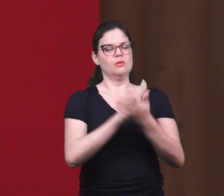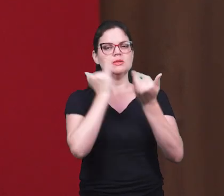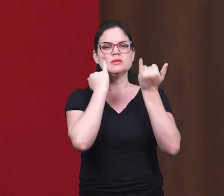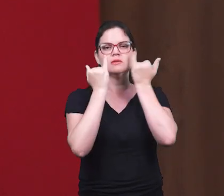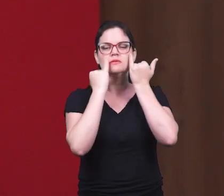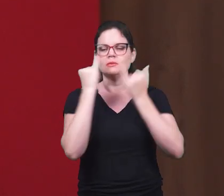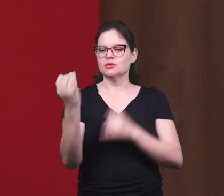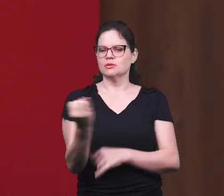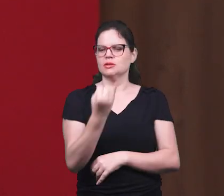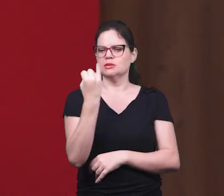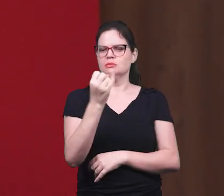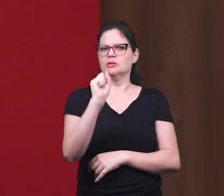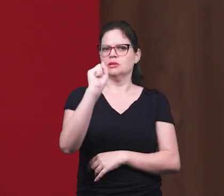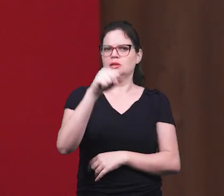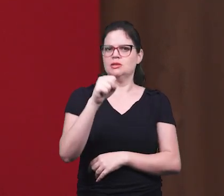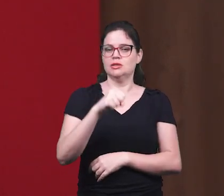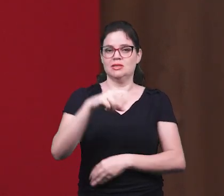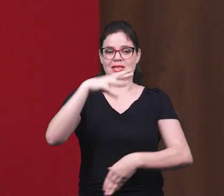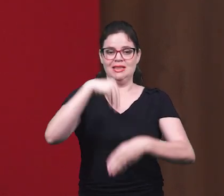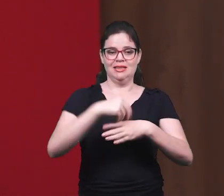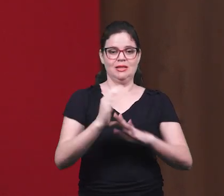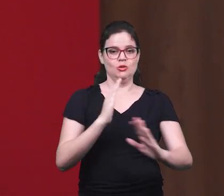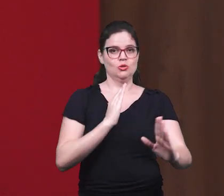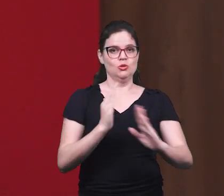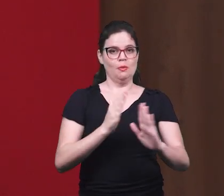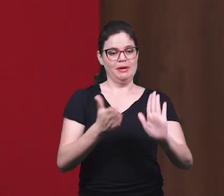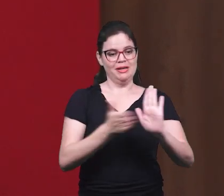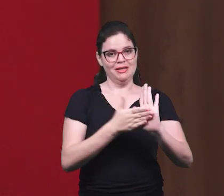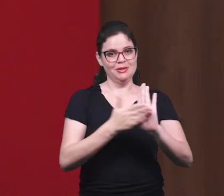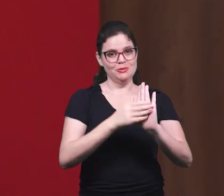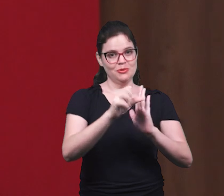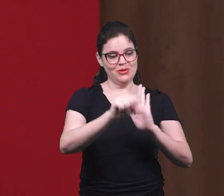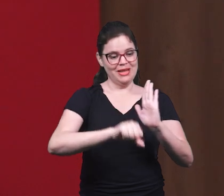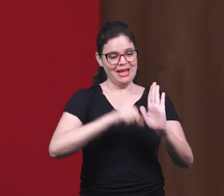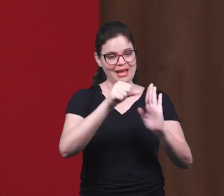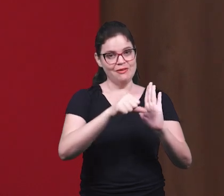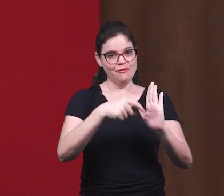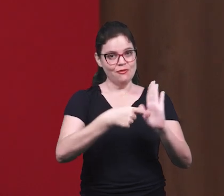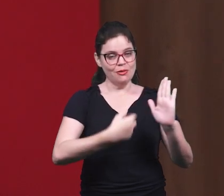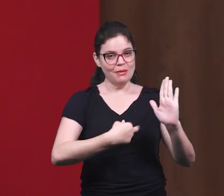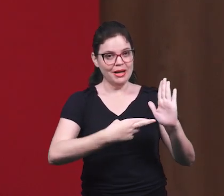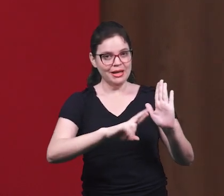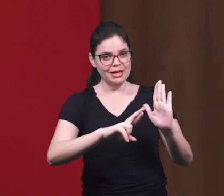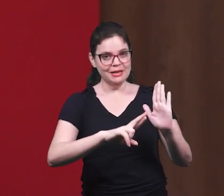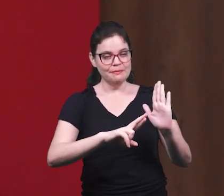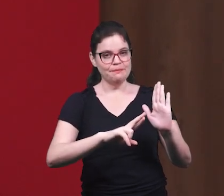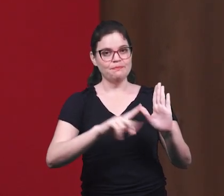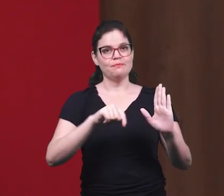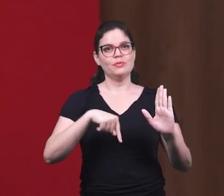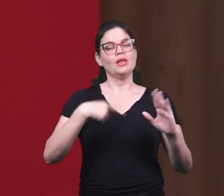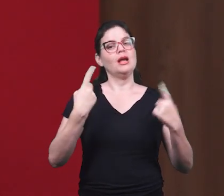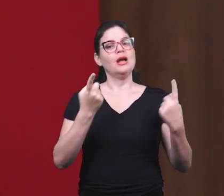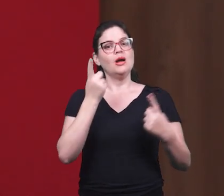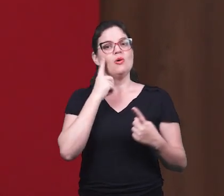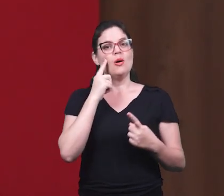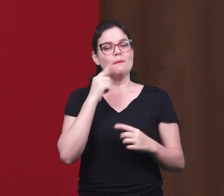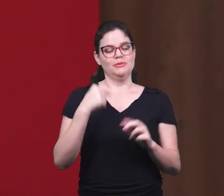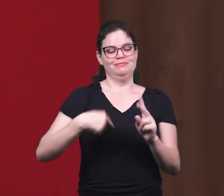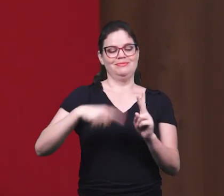para a época dos reformadores. Como fonte secundária, alguma coisa tem que ser comparada